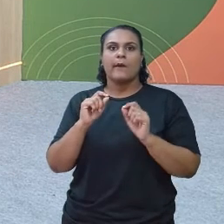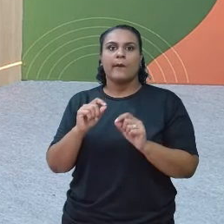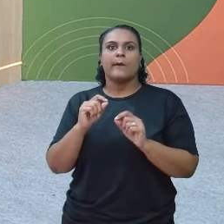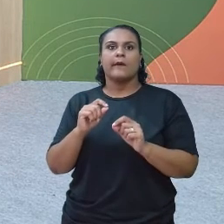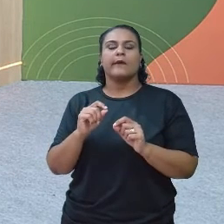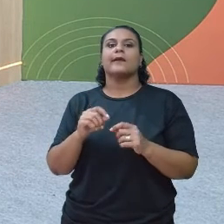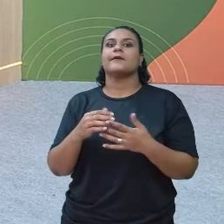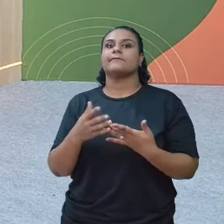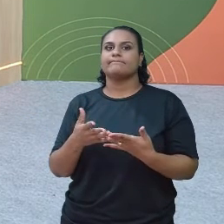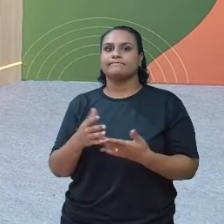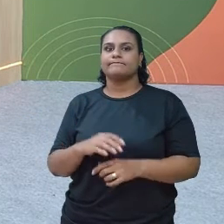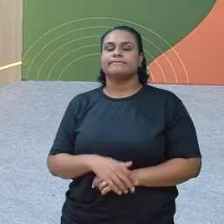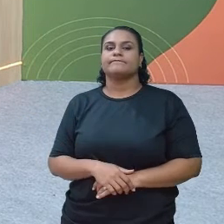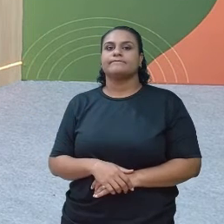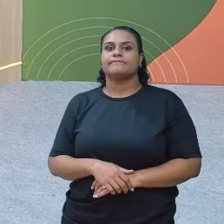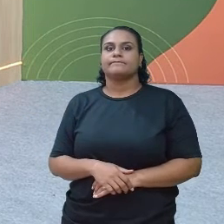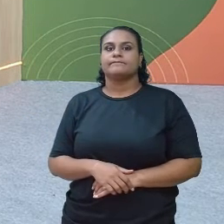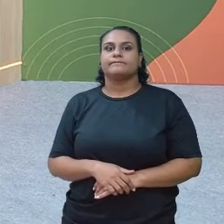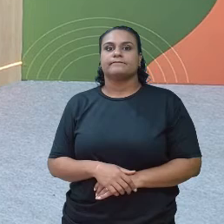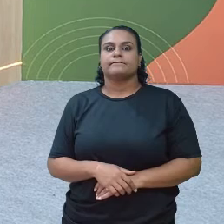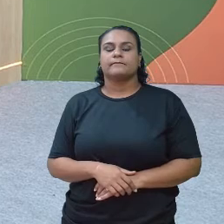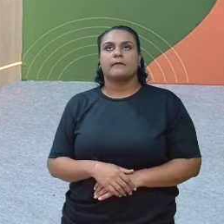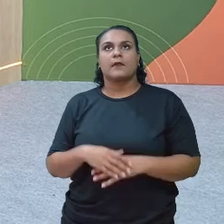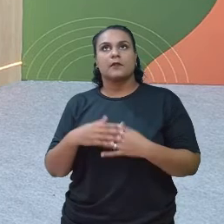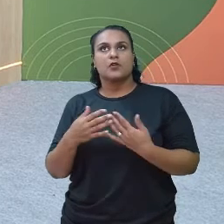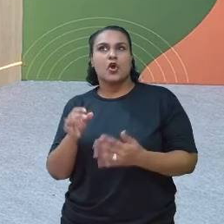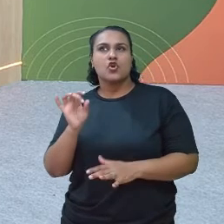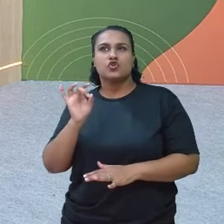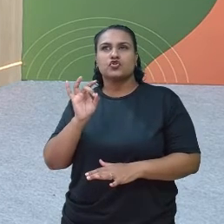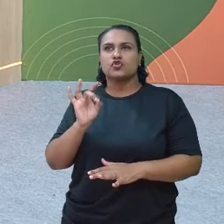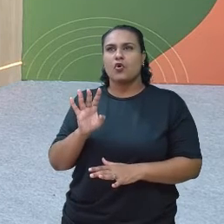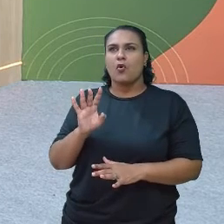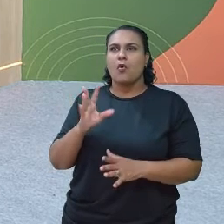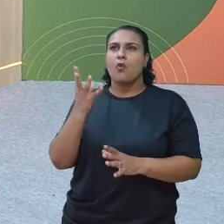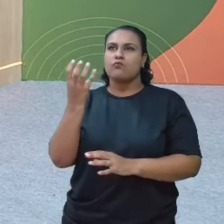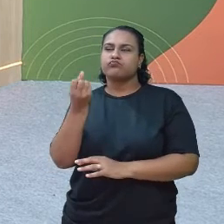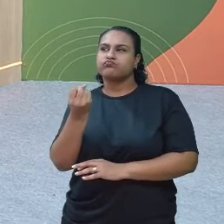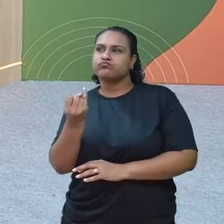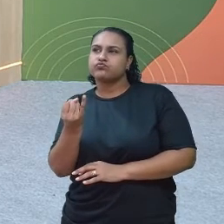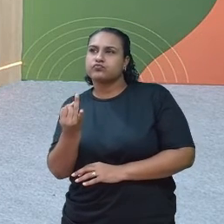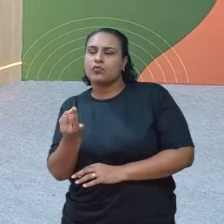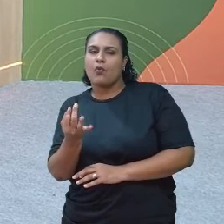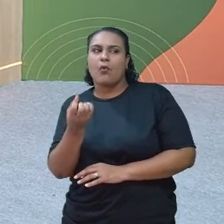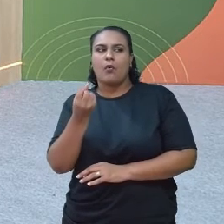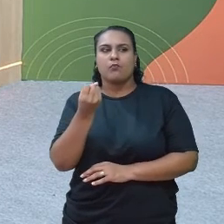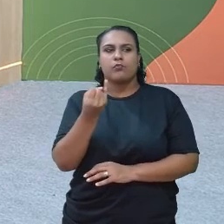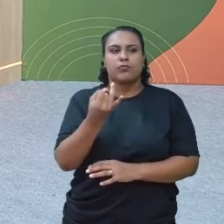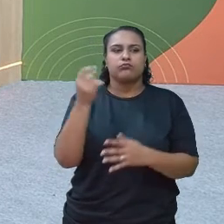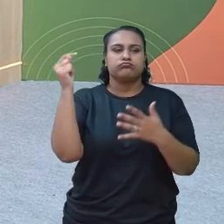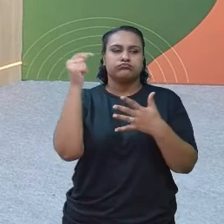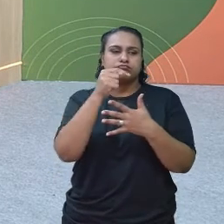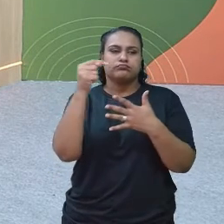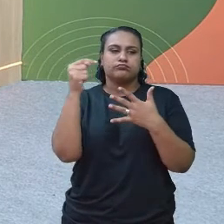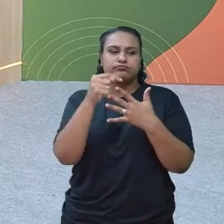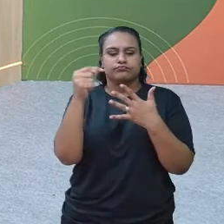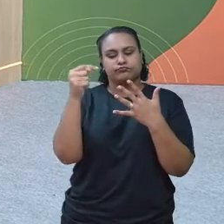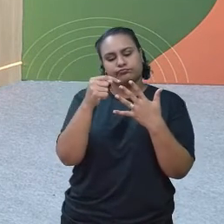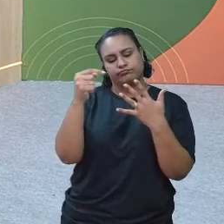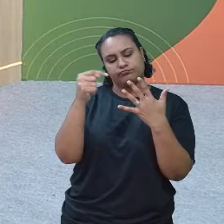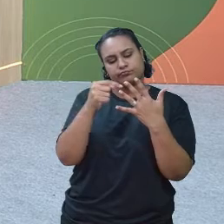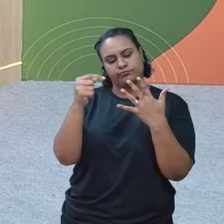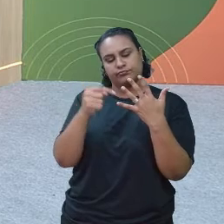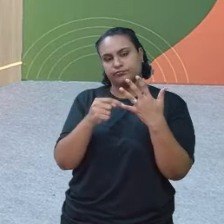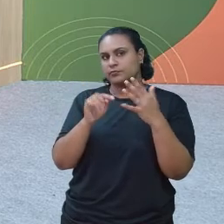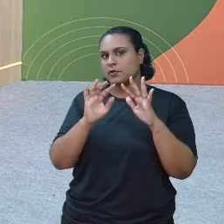para o que a gente fez inicialmente, ou seja, ao invés de apenas ficar contando situação a situação, a gente vai